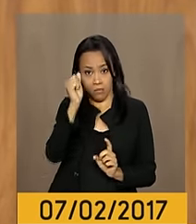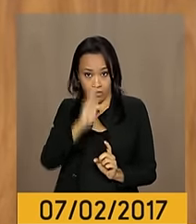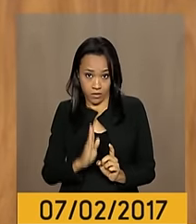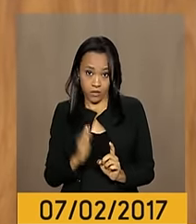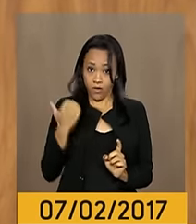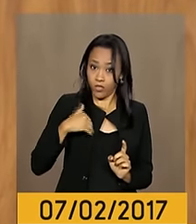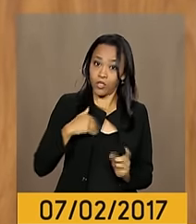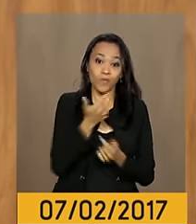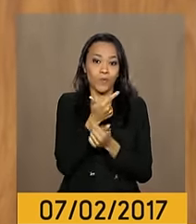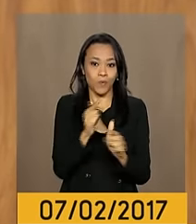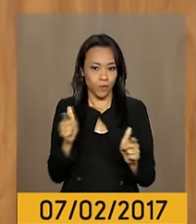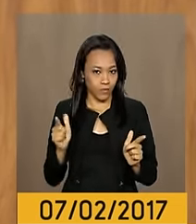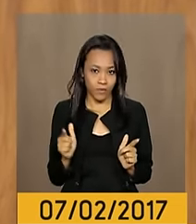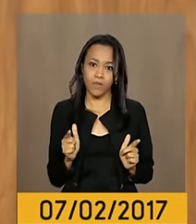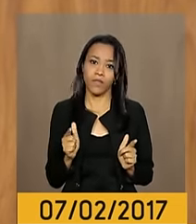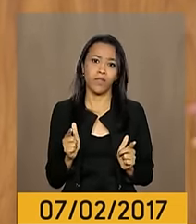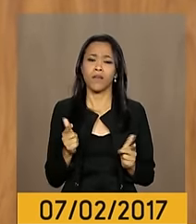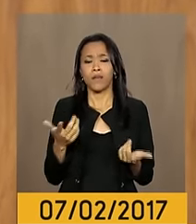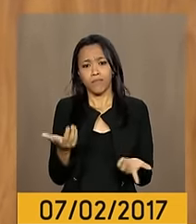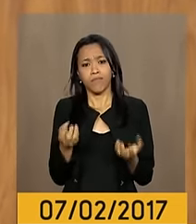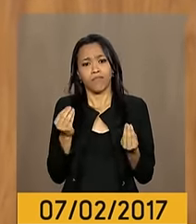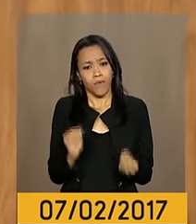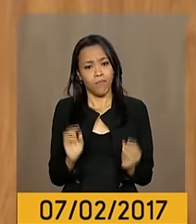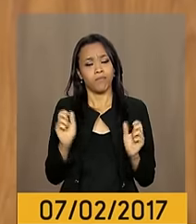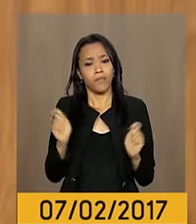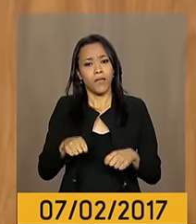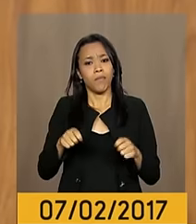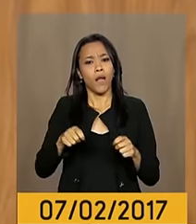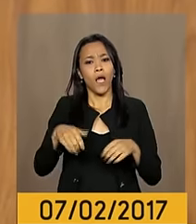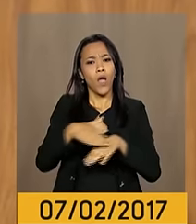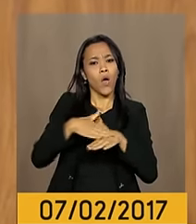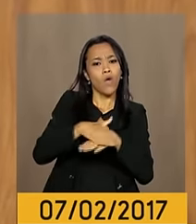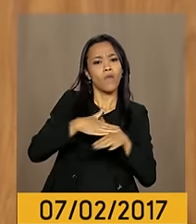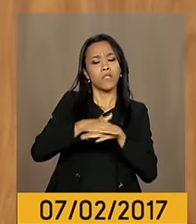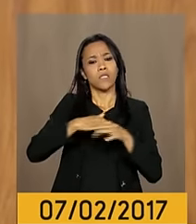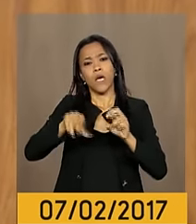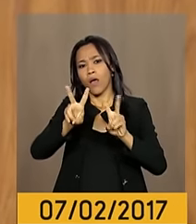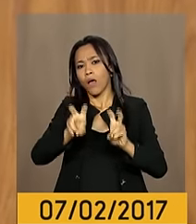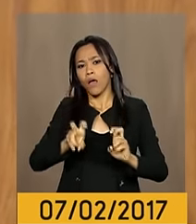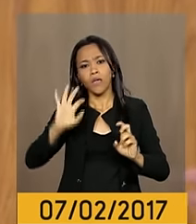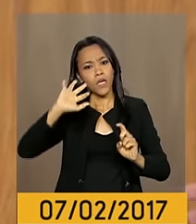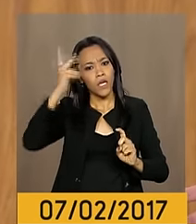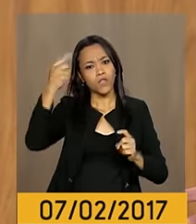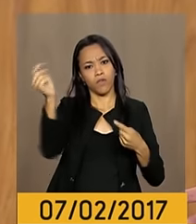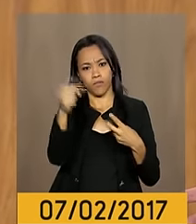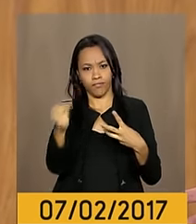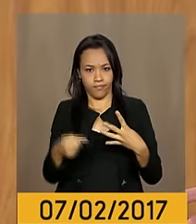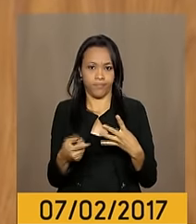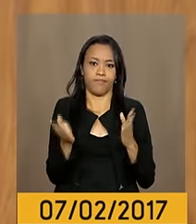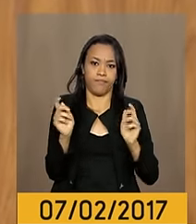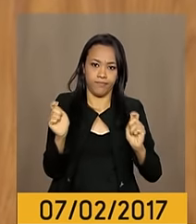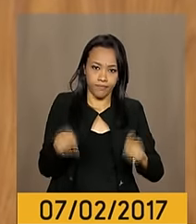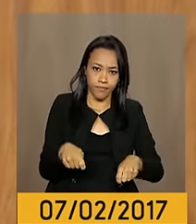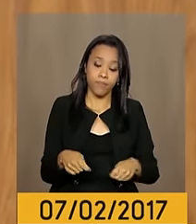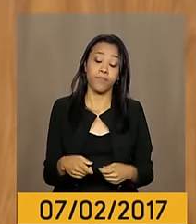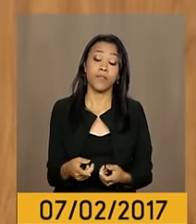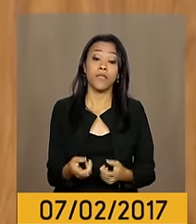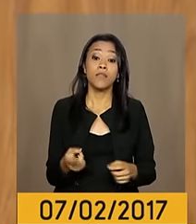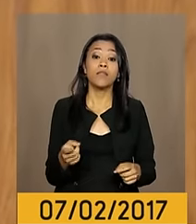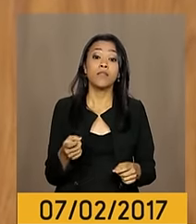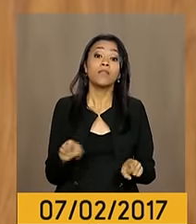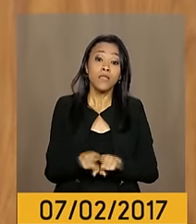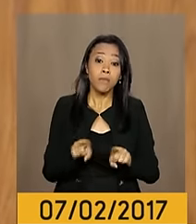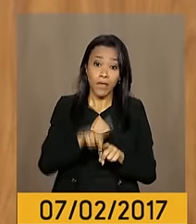sejam não possam ser tratadas encaminhadas e solucionadas eh e devo dizer até que nesta